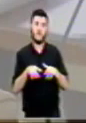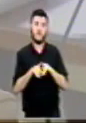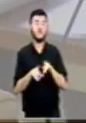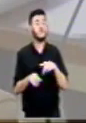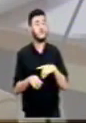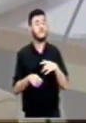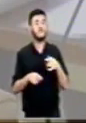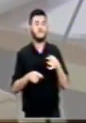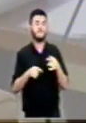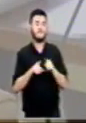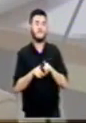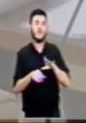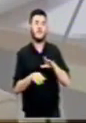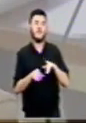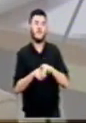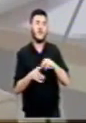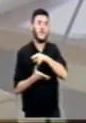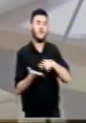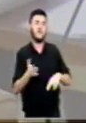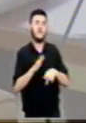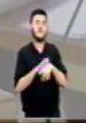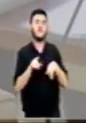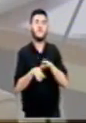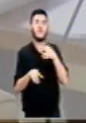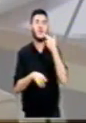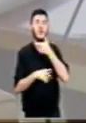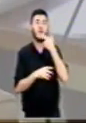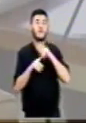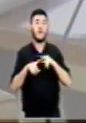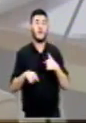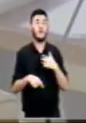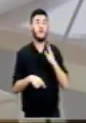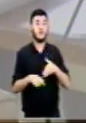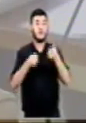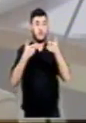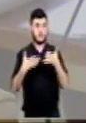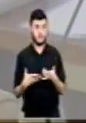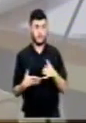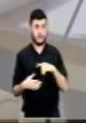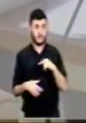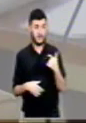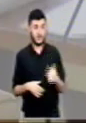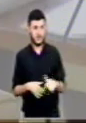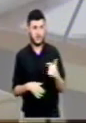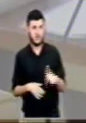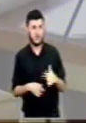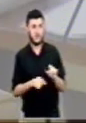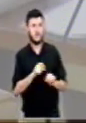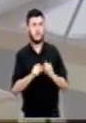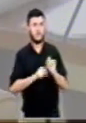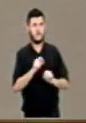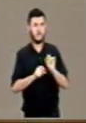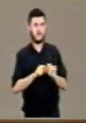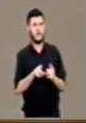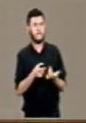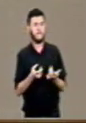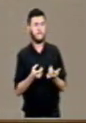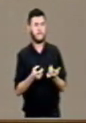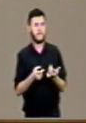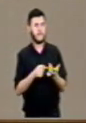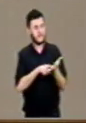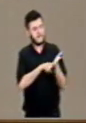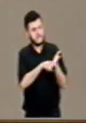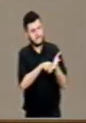Além disso, além dessa já explicitada inexistência de prerrogativa de foro conferida